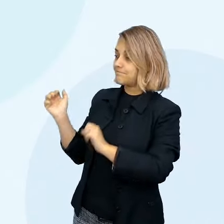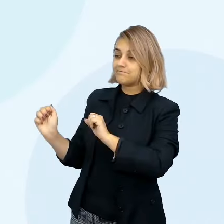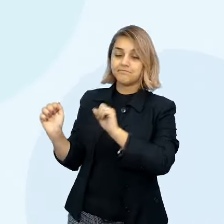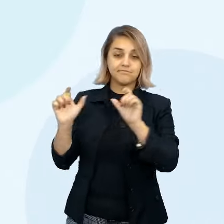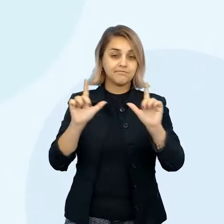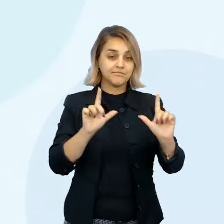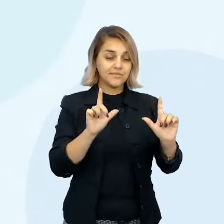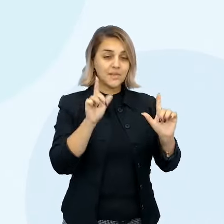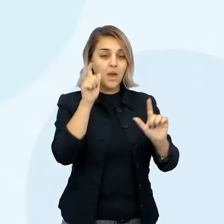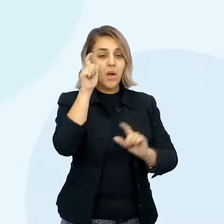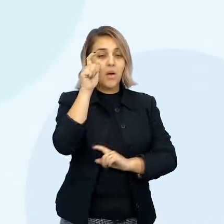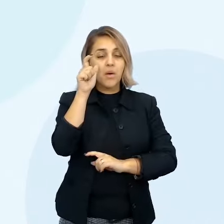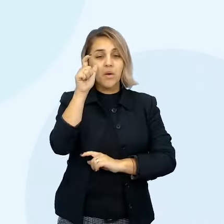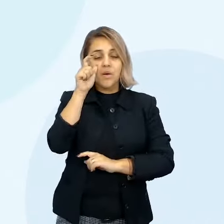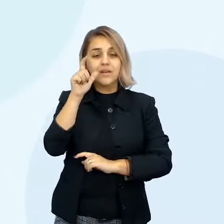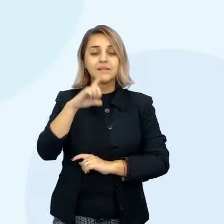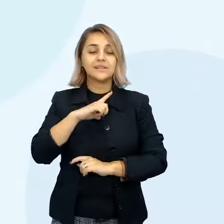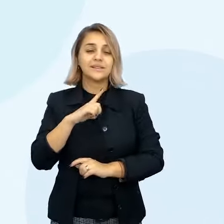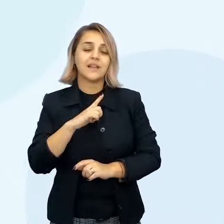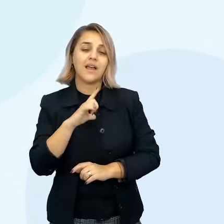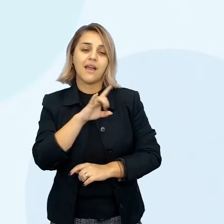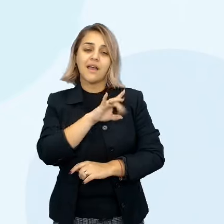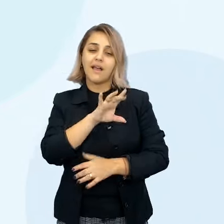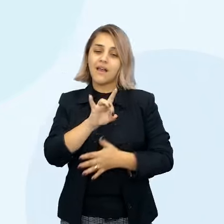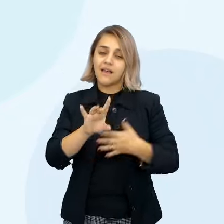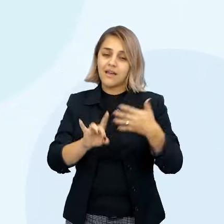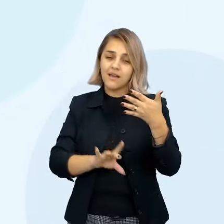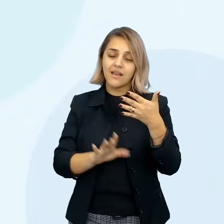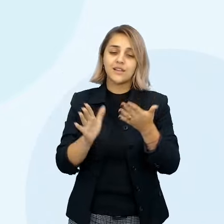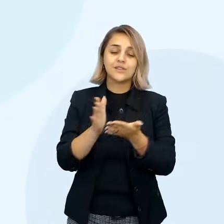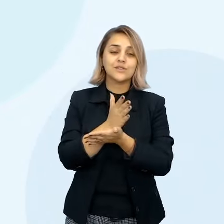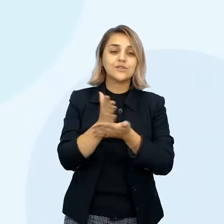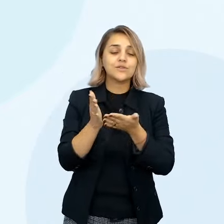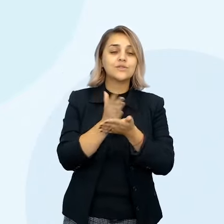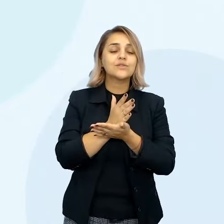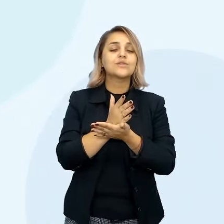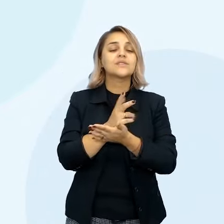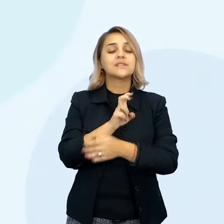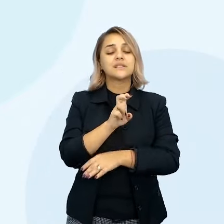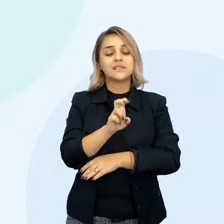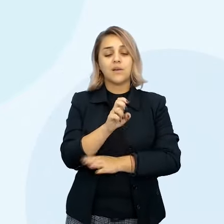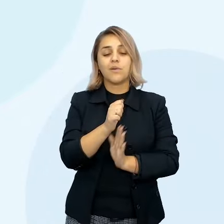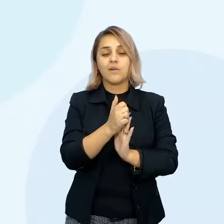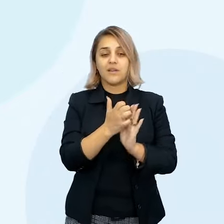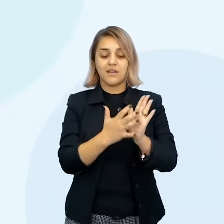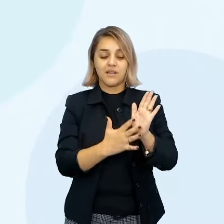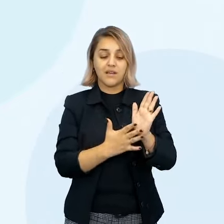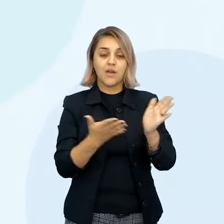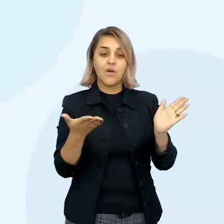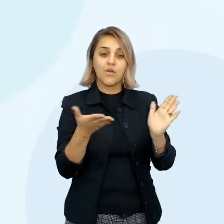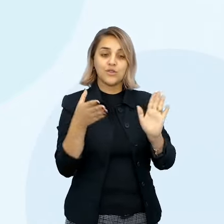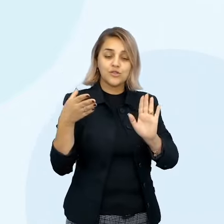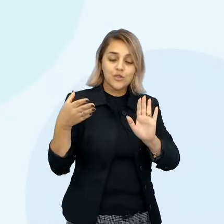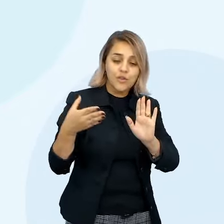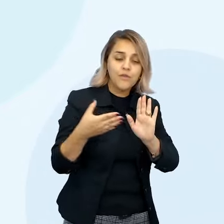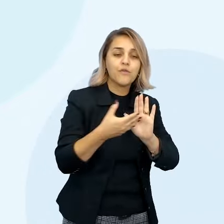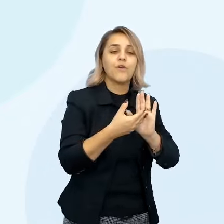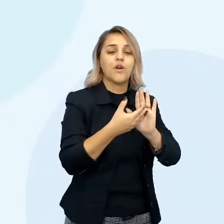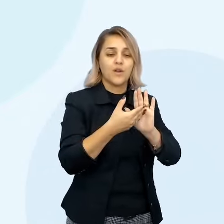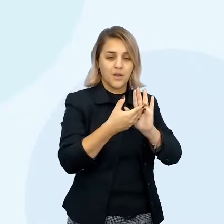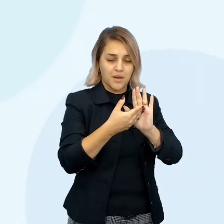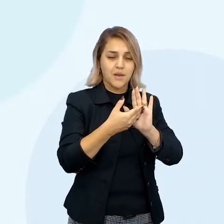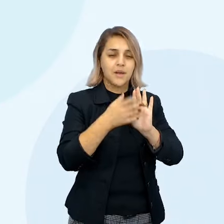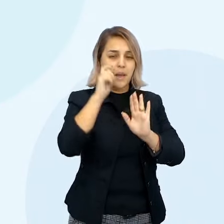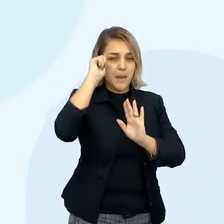vez, é dividido aí em 5 atividades. Hoje, a gente vai focar no que está aí em preto, né, na